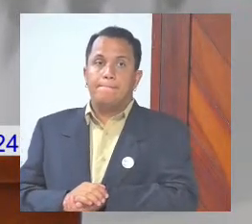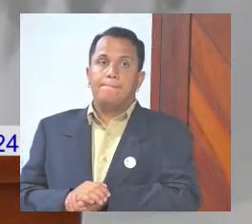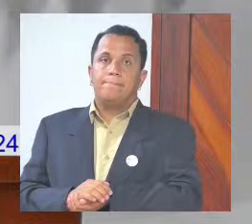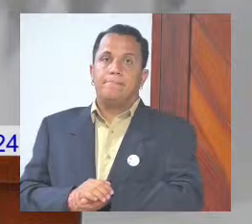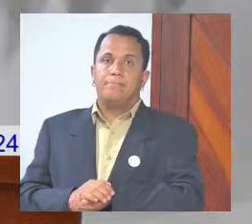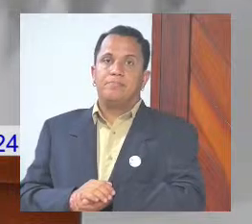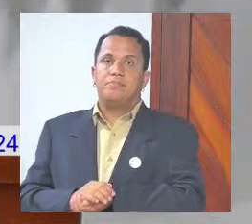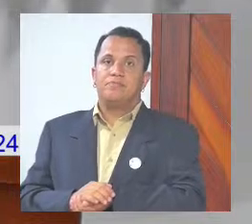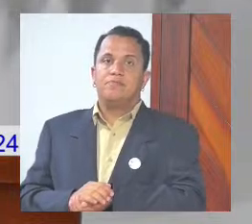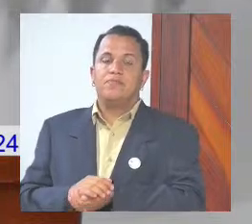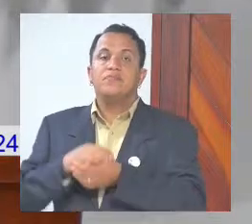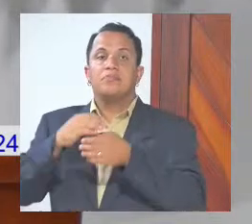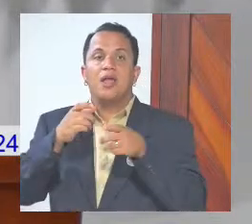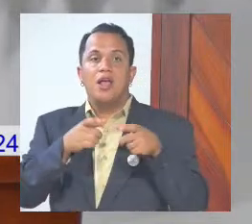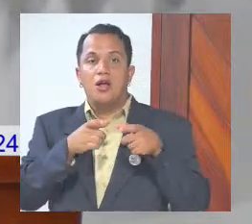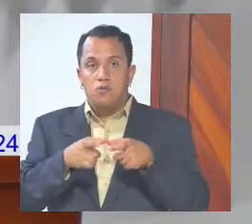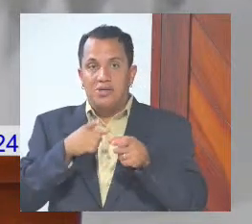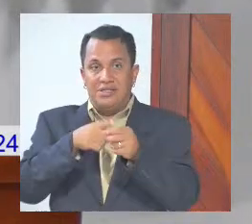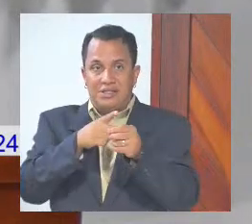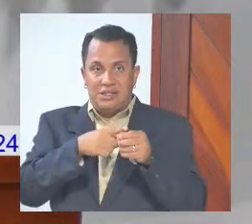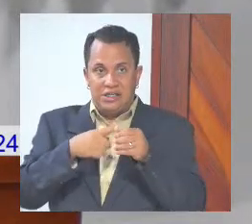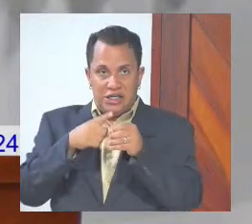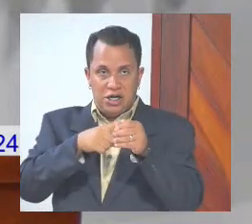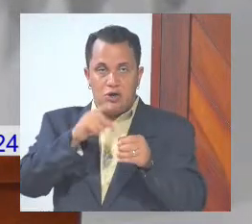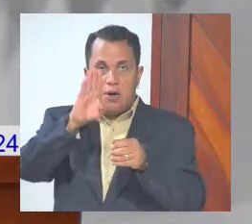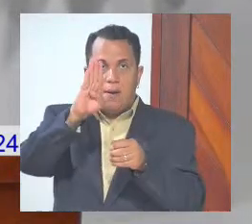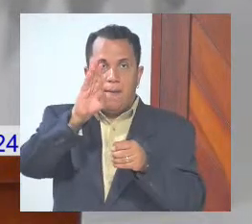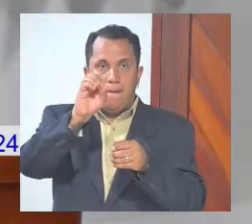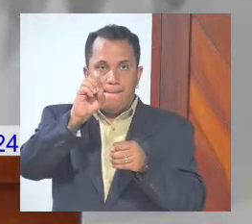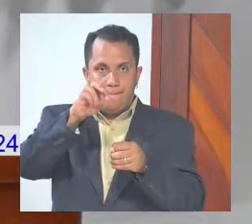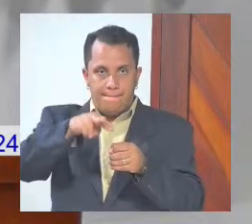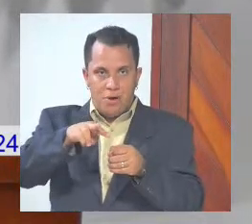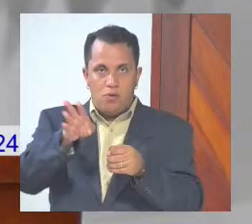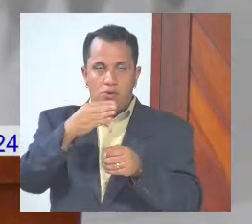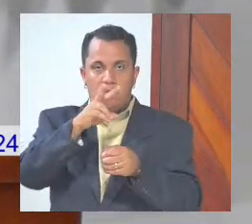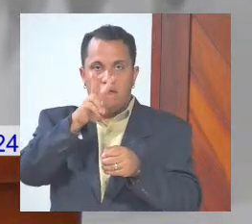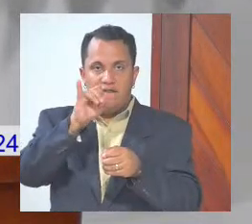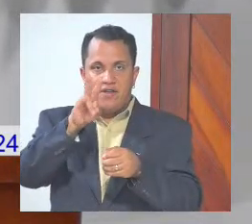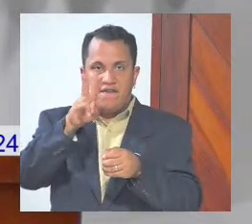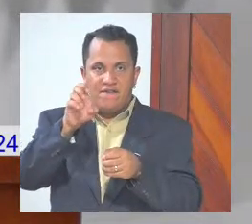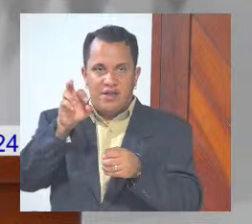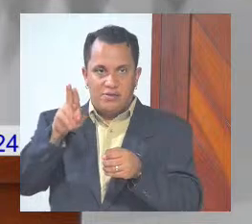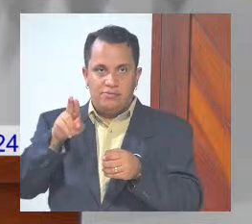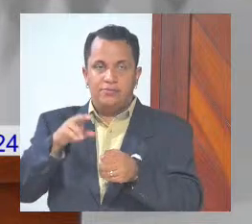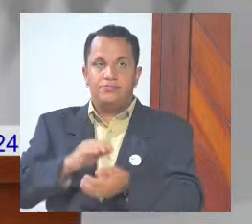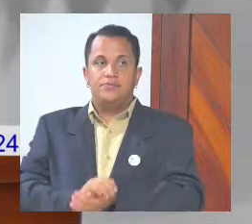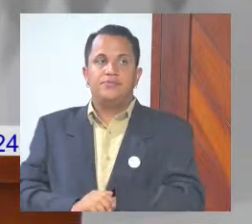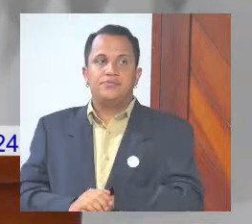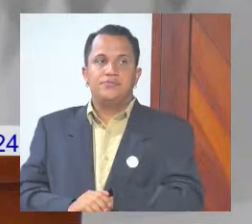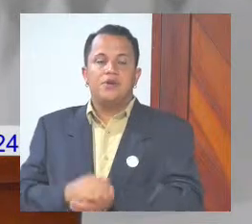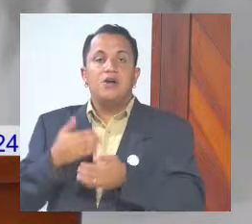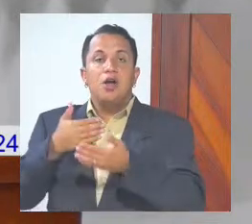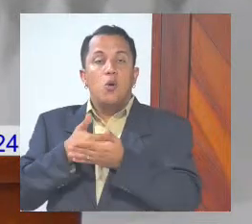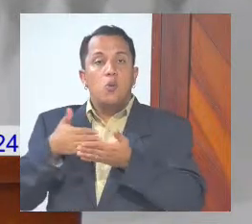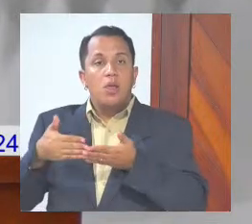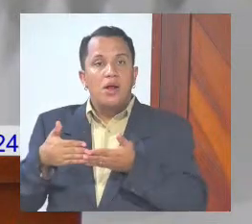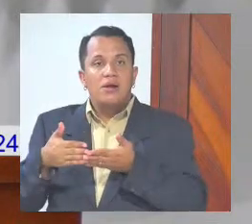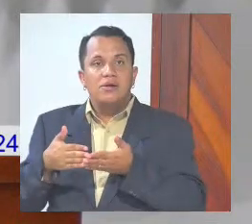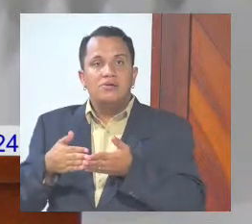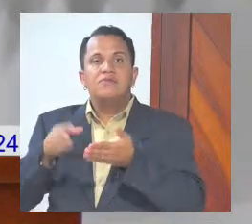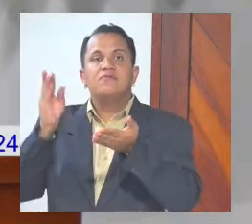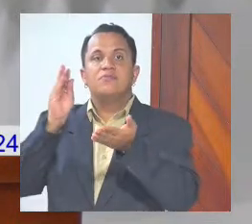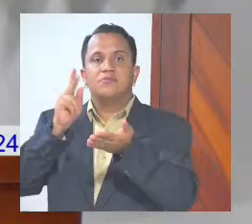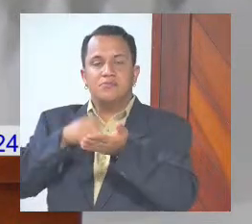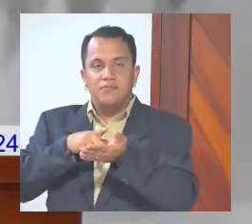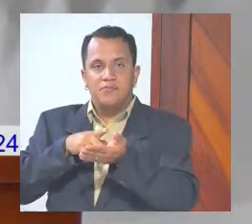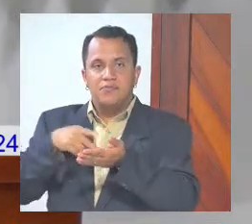lá na região do Bom Viver, uma região nossa onde a gente vive e vivencia, não começou de fato as aulas,